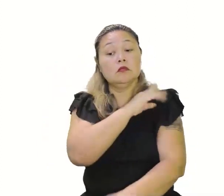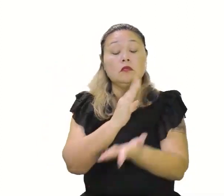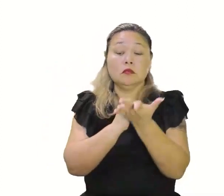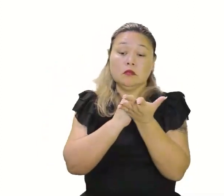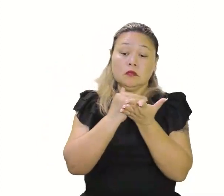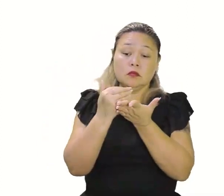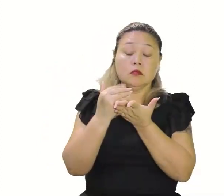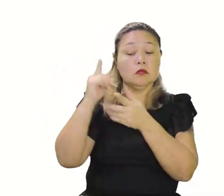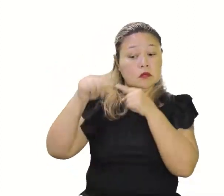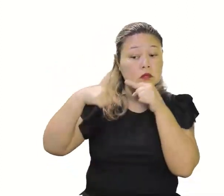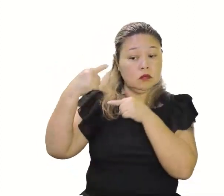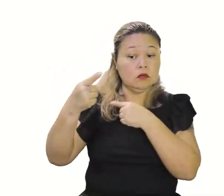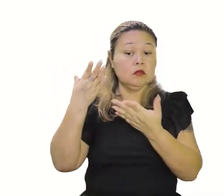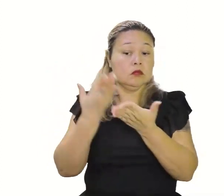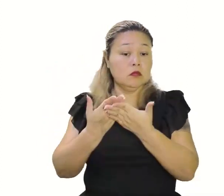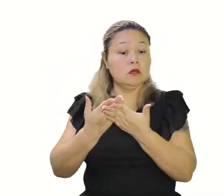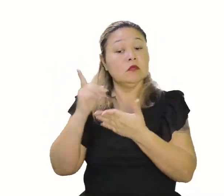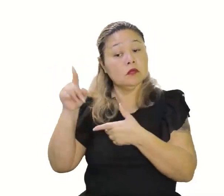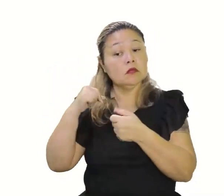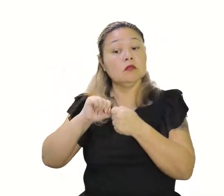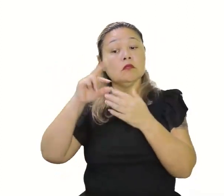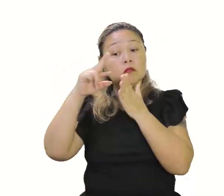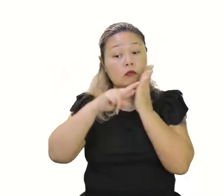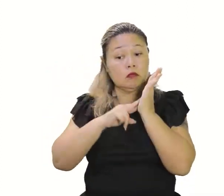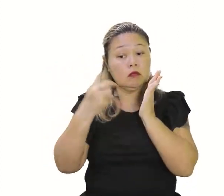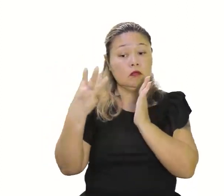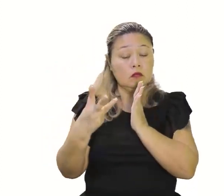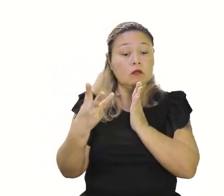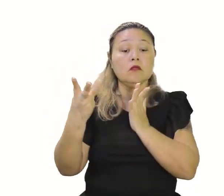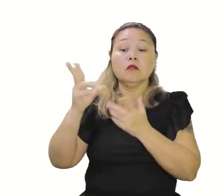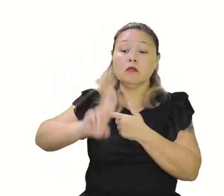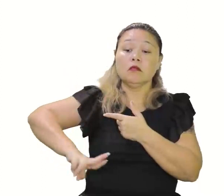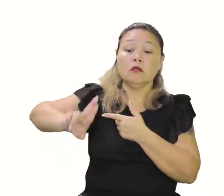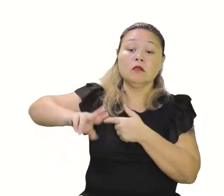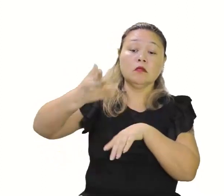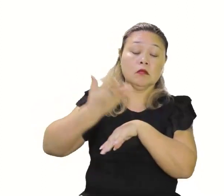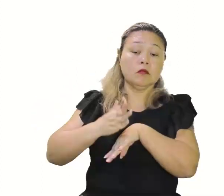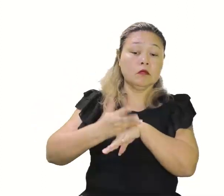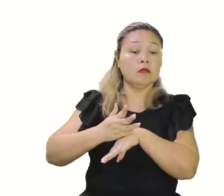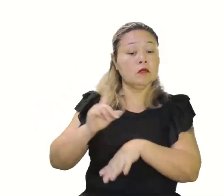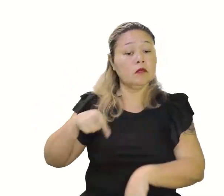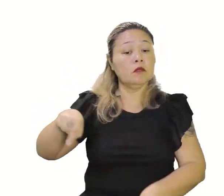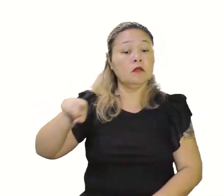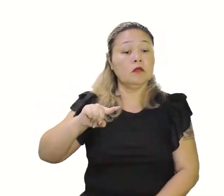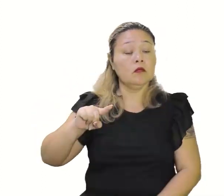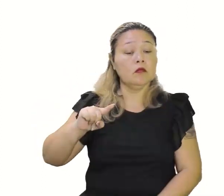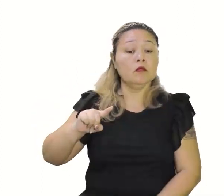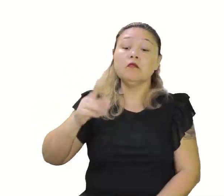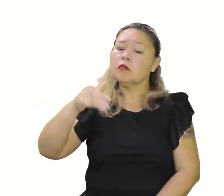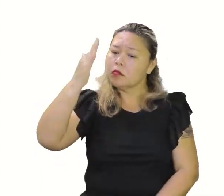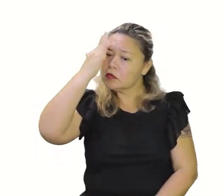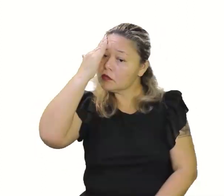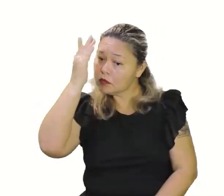Lá na frente a gente vai ter uma aula só de regra de 3, né? Mas aqui a gente já vai praticando com vocês. É porque eles já sabem. Beleza. E se não sabe,